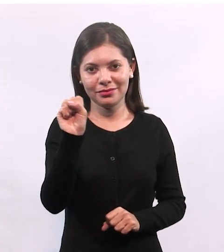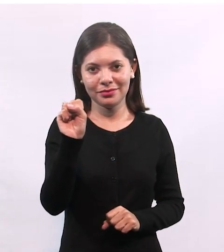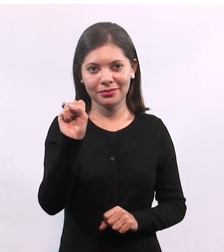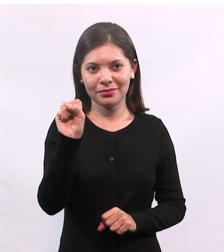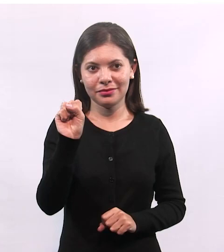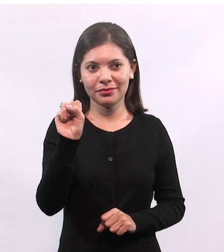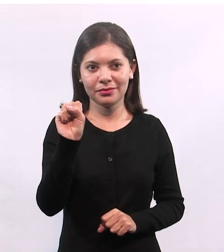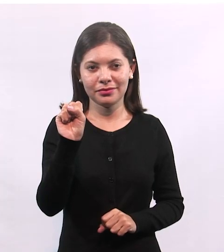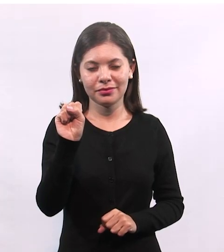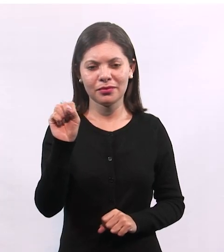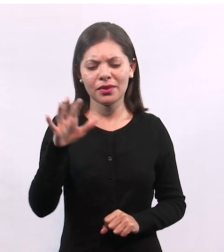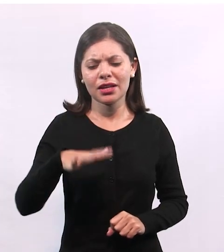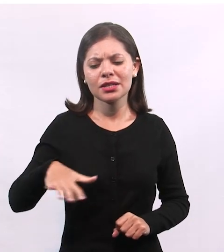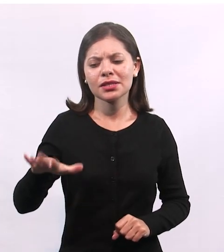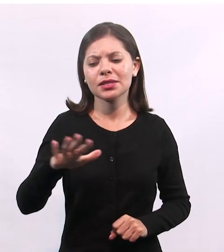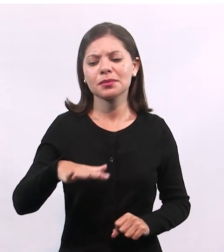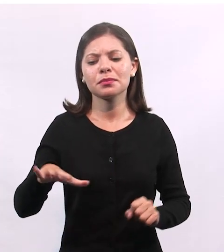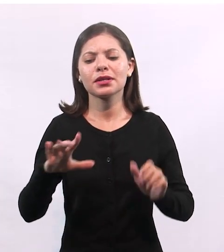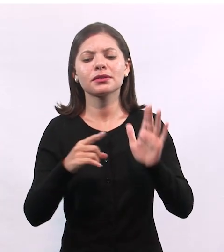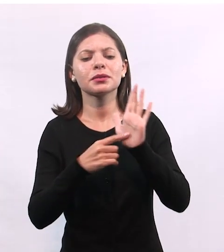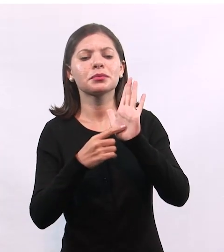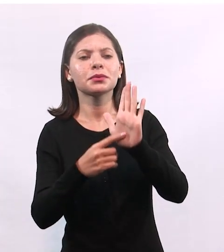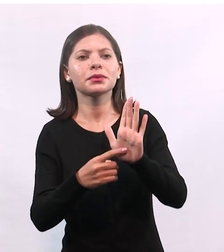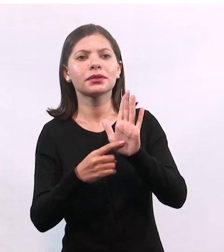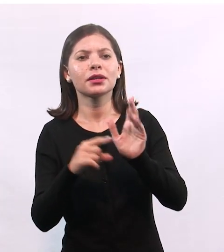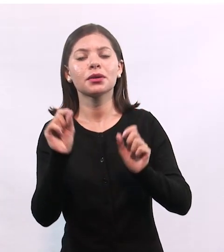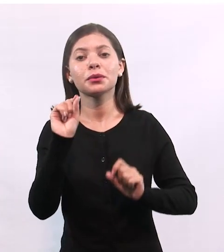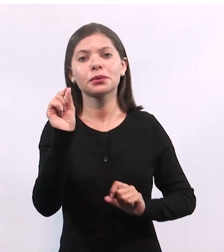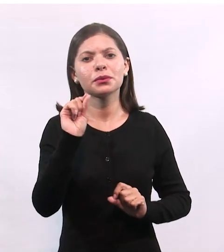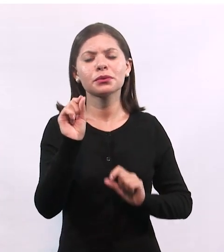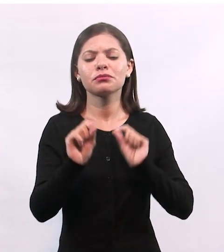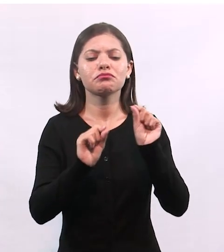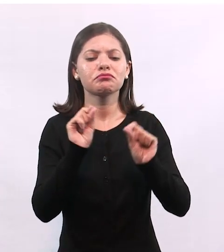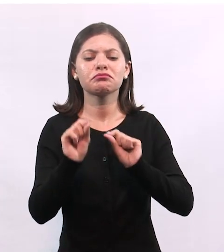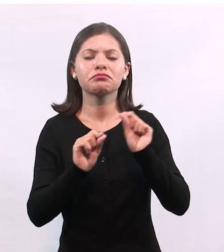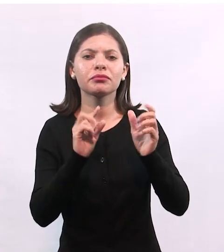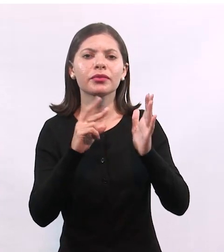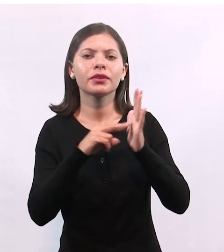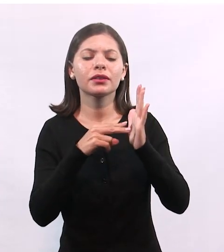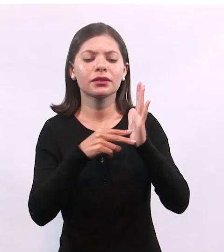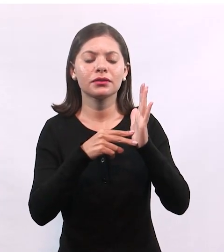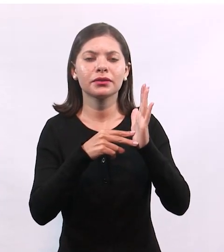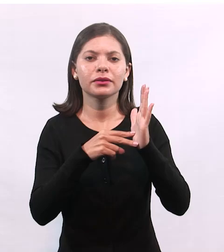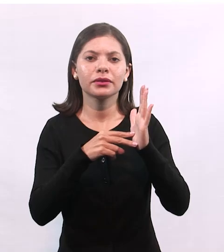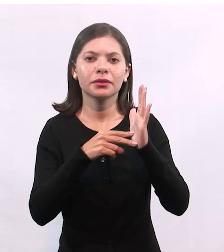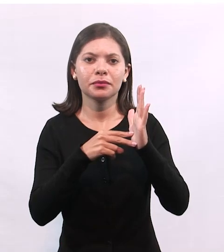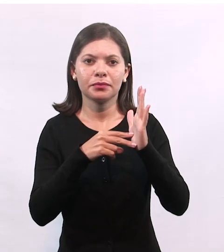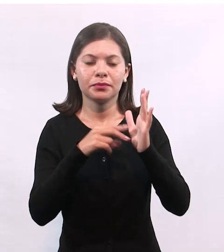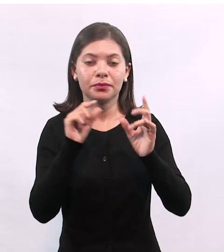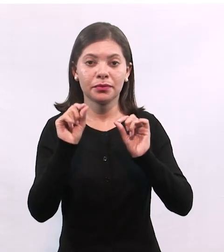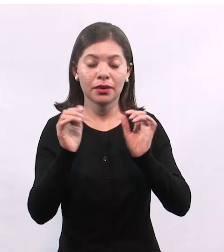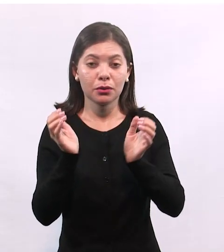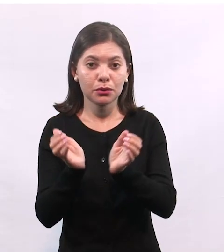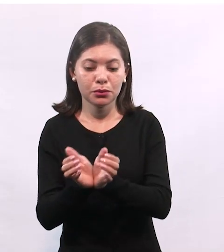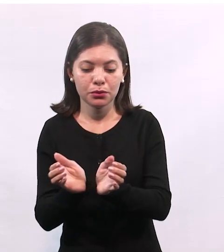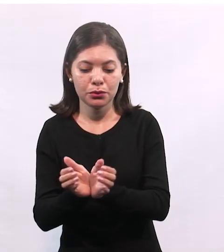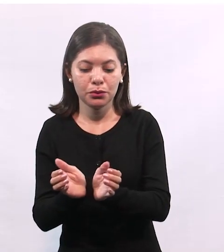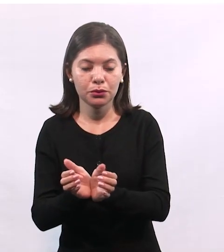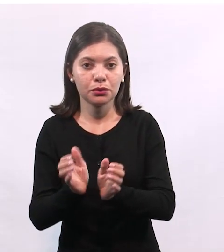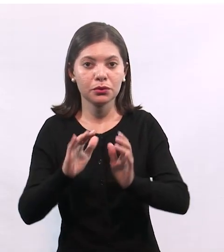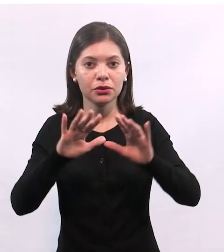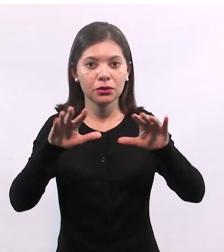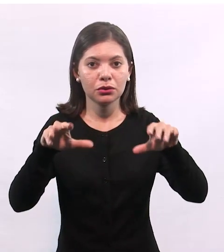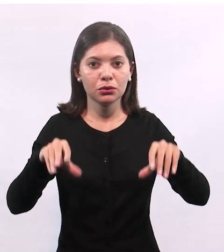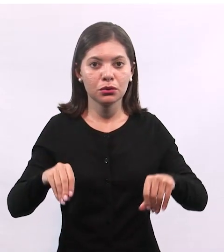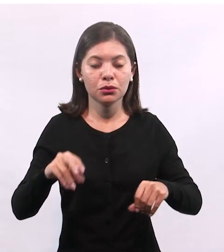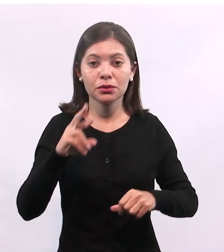amostral o que que é meu espaço amostral o espaço amostral é o conjunto